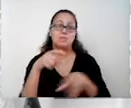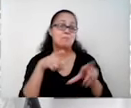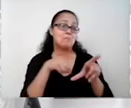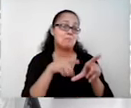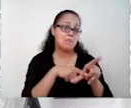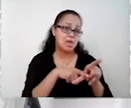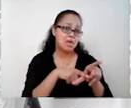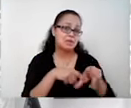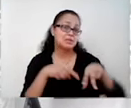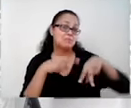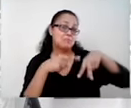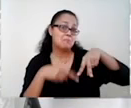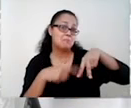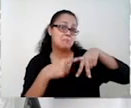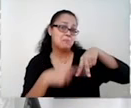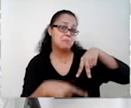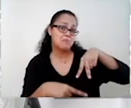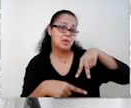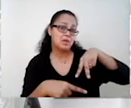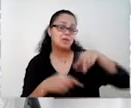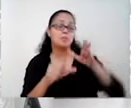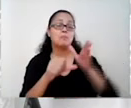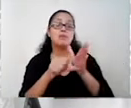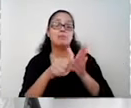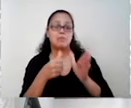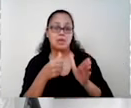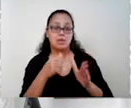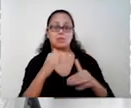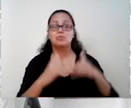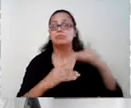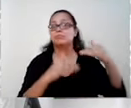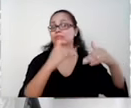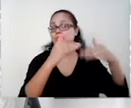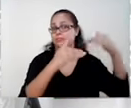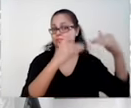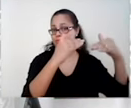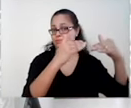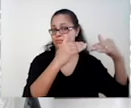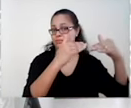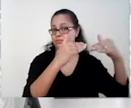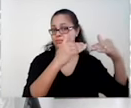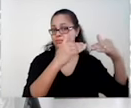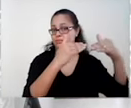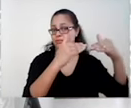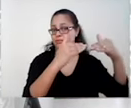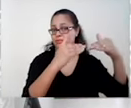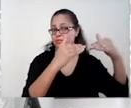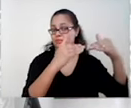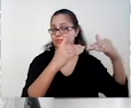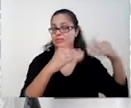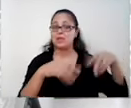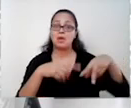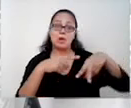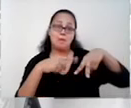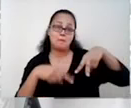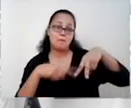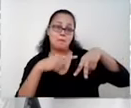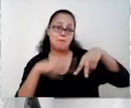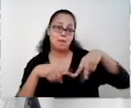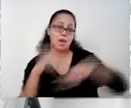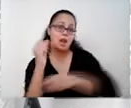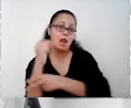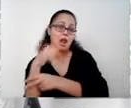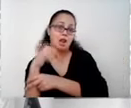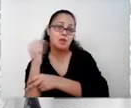animais foram também os primeiros, ao longo da evolução, que desenvolveram pernas articuladas. A articulação é